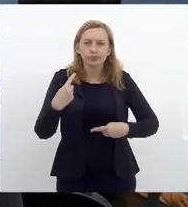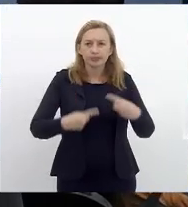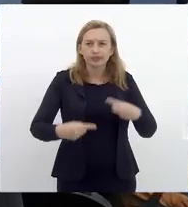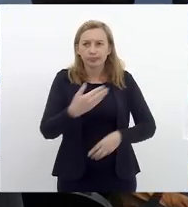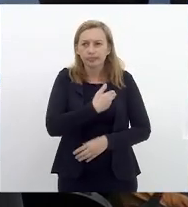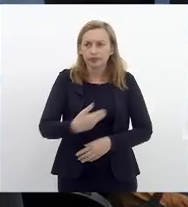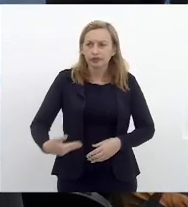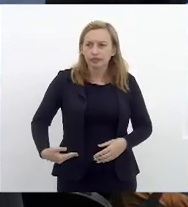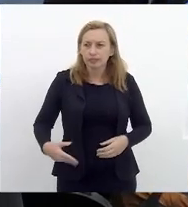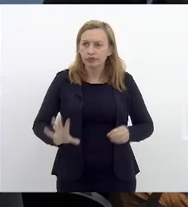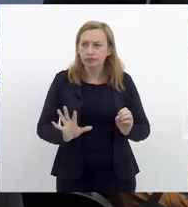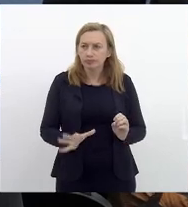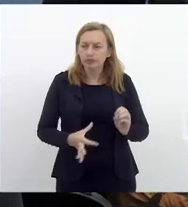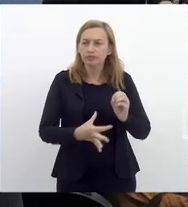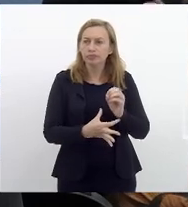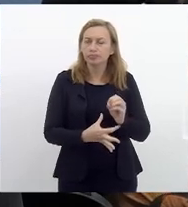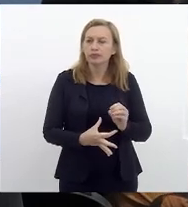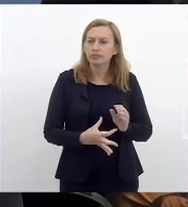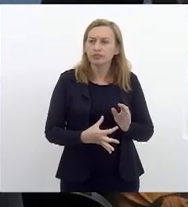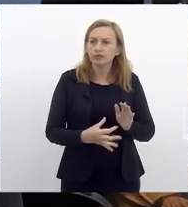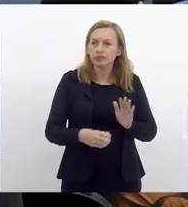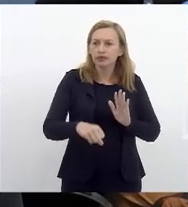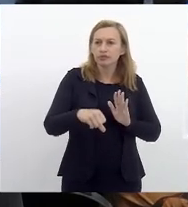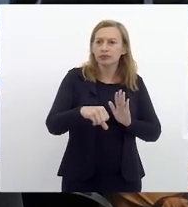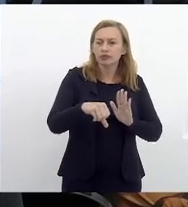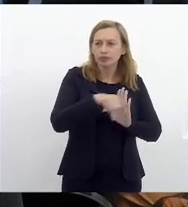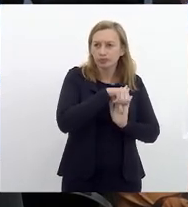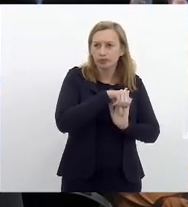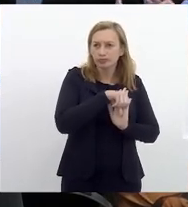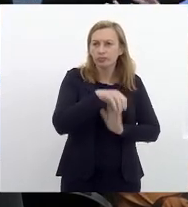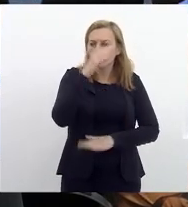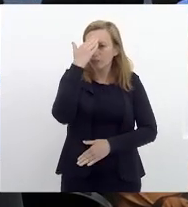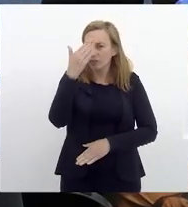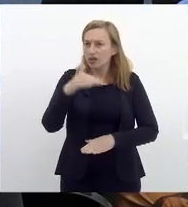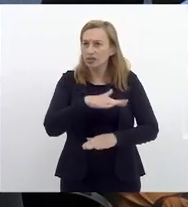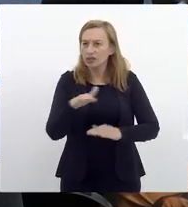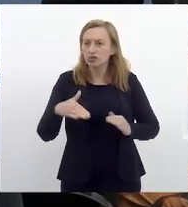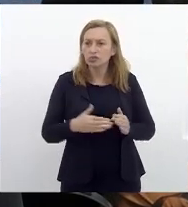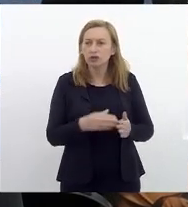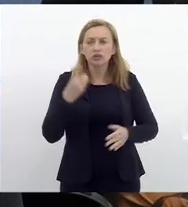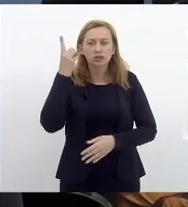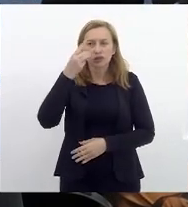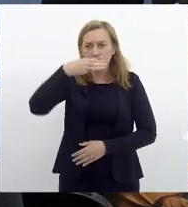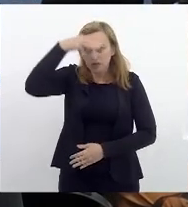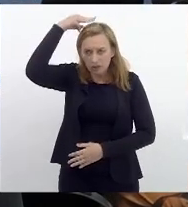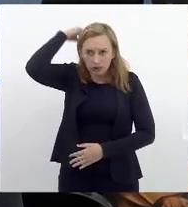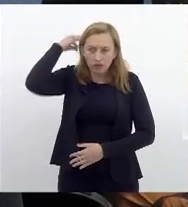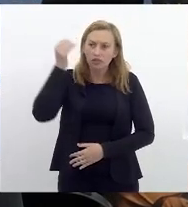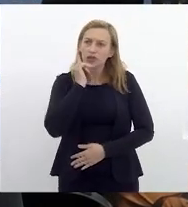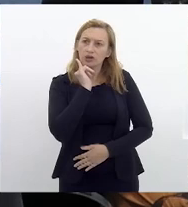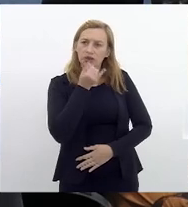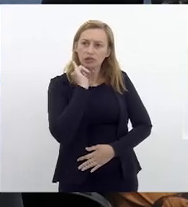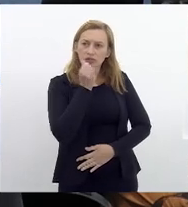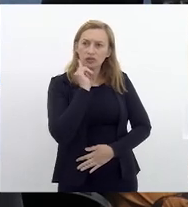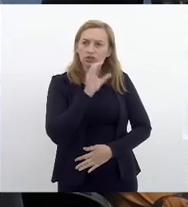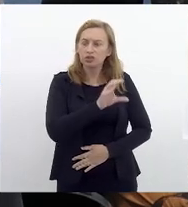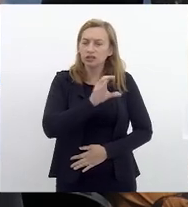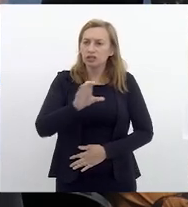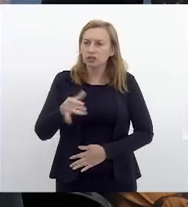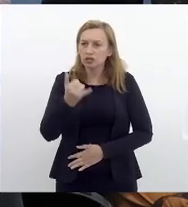públicas preventivas ao crime. Obrigado a todos, ao Márcio Pacheco, que fez o relatório da